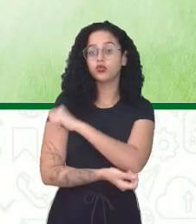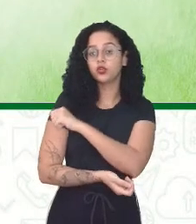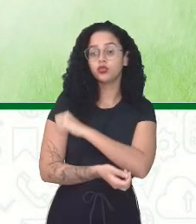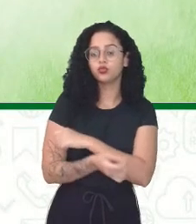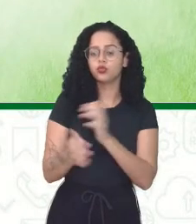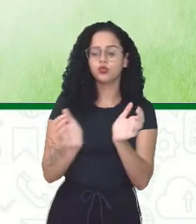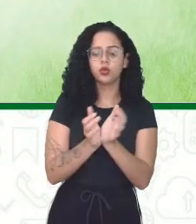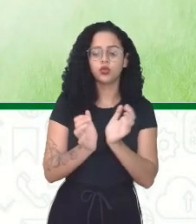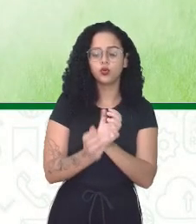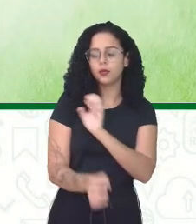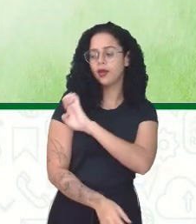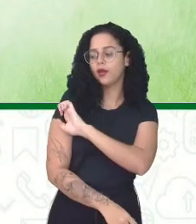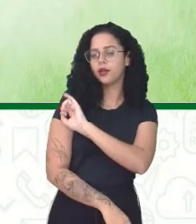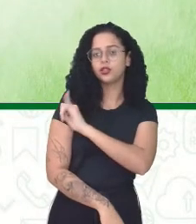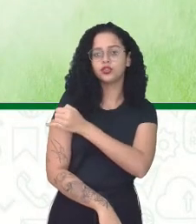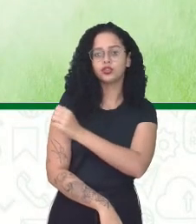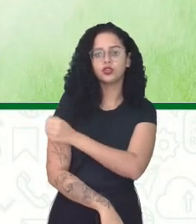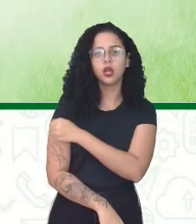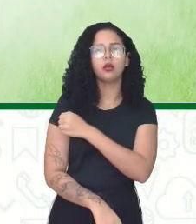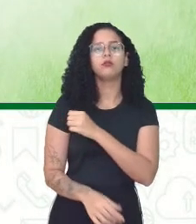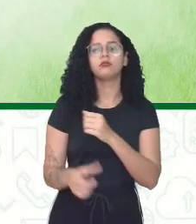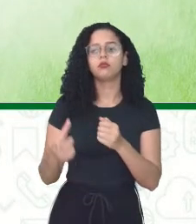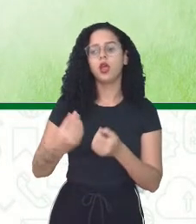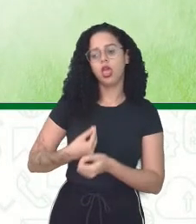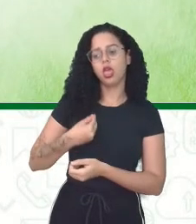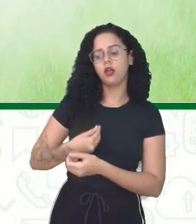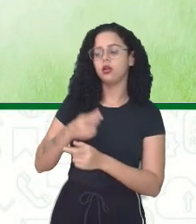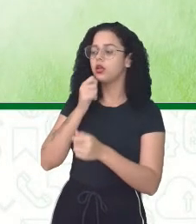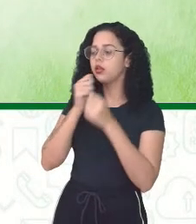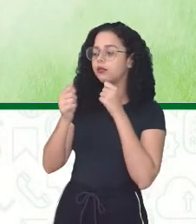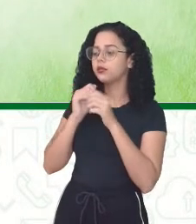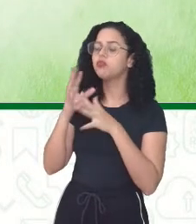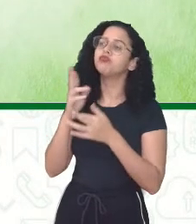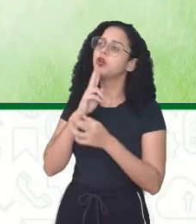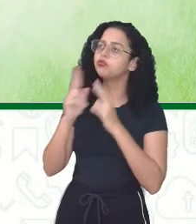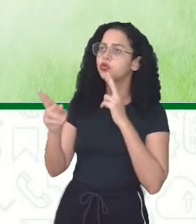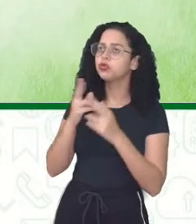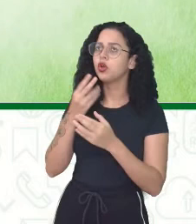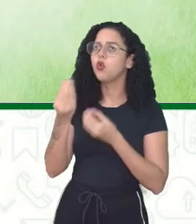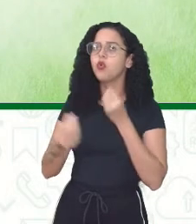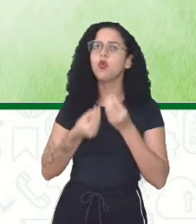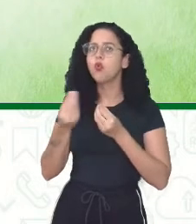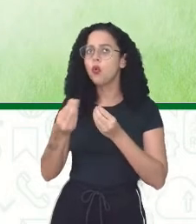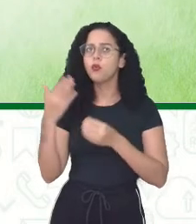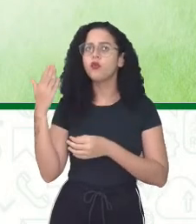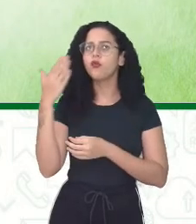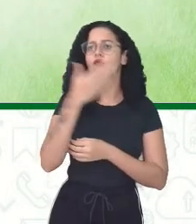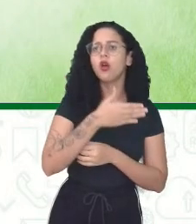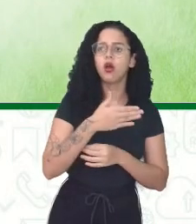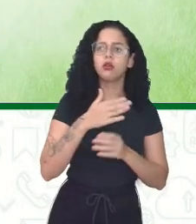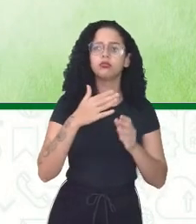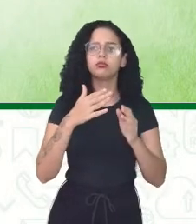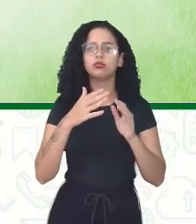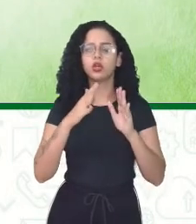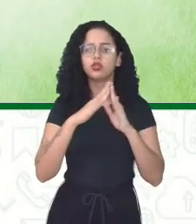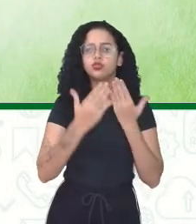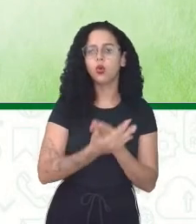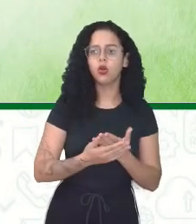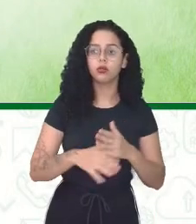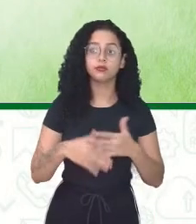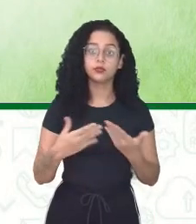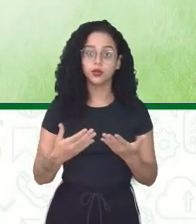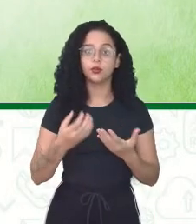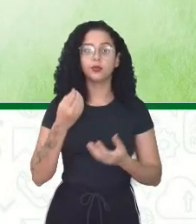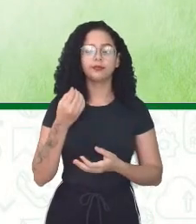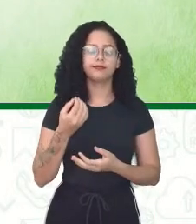EJA responderam a uma entrevista sobre o meio de locomoção que eles usam para ir à escola. Ou seja,